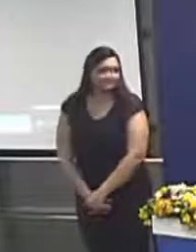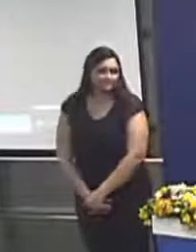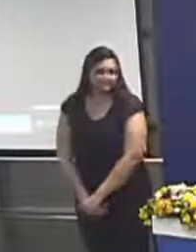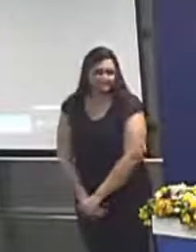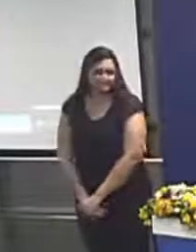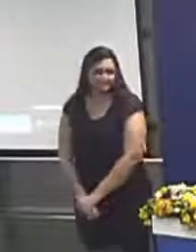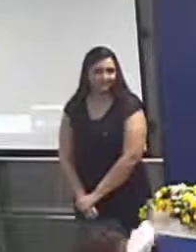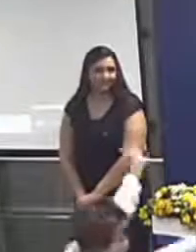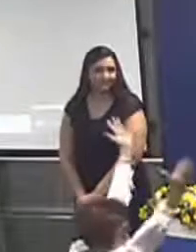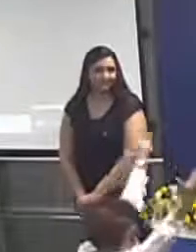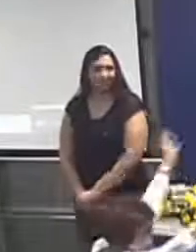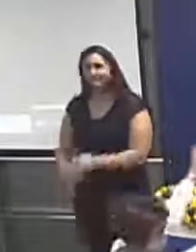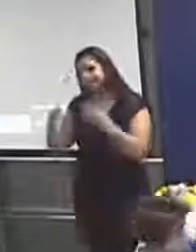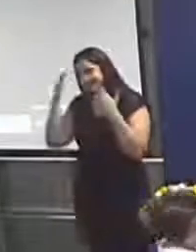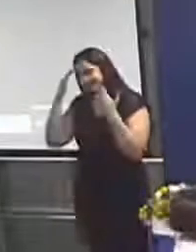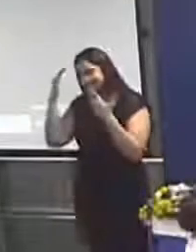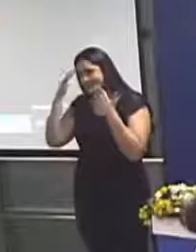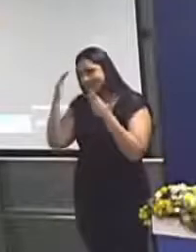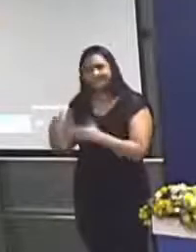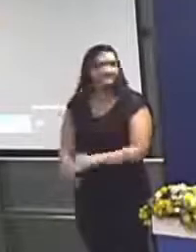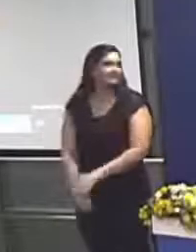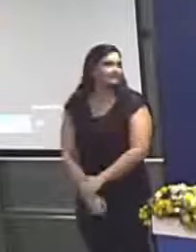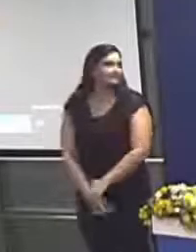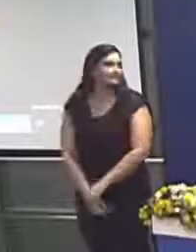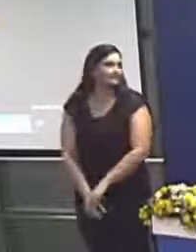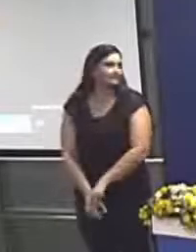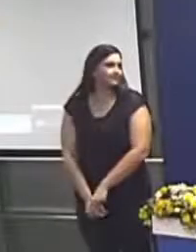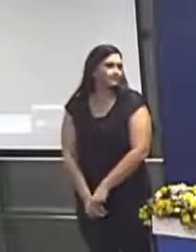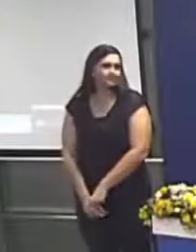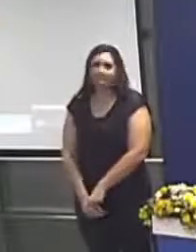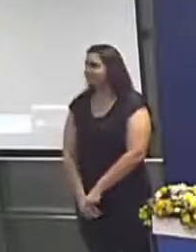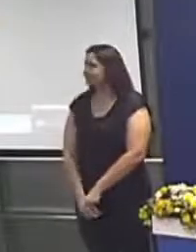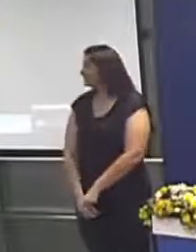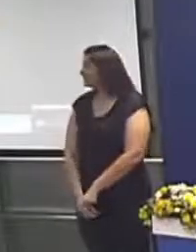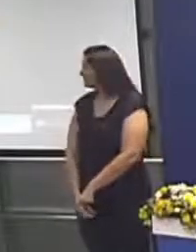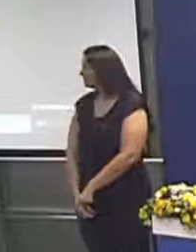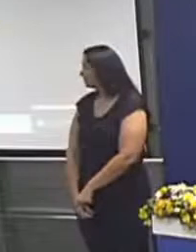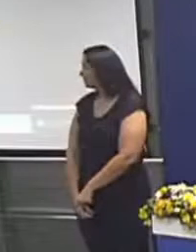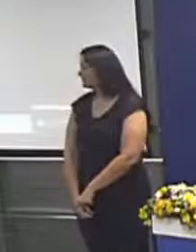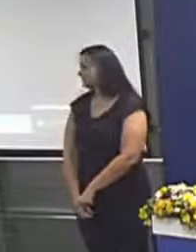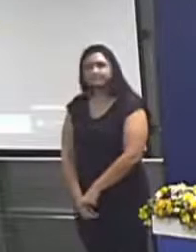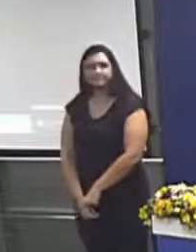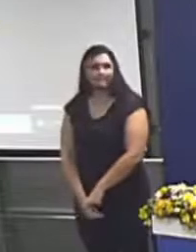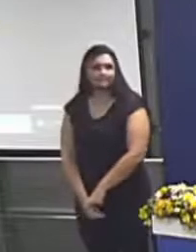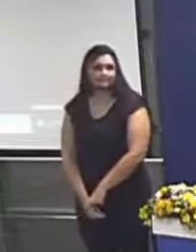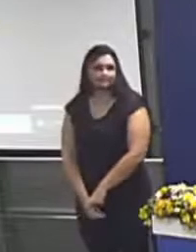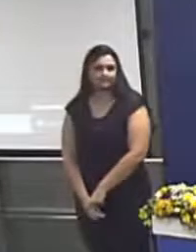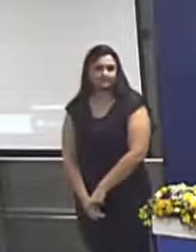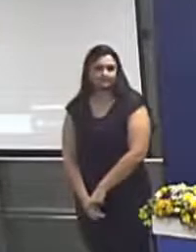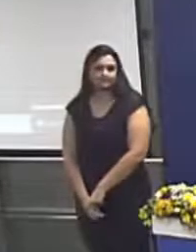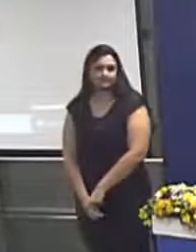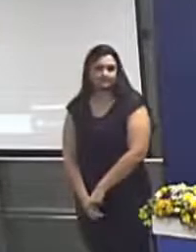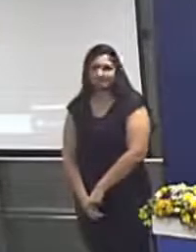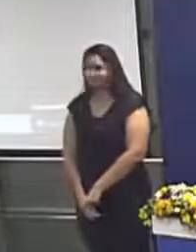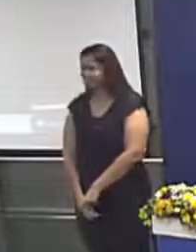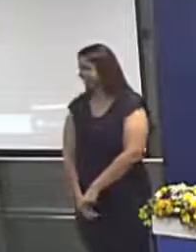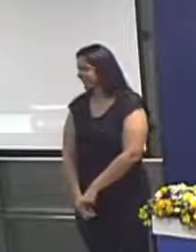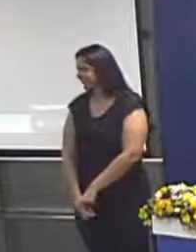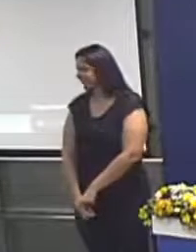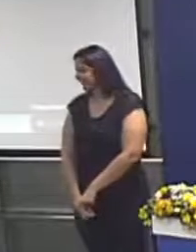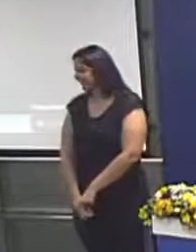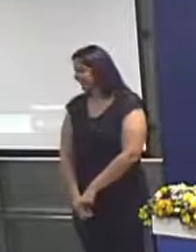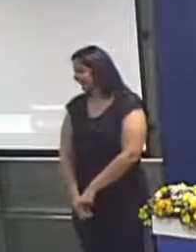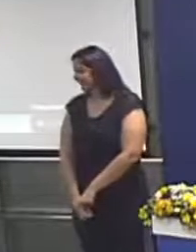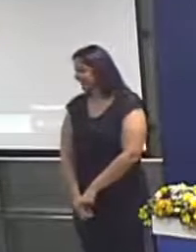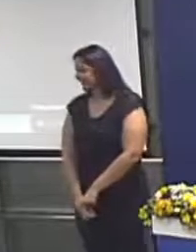E ele era um cara, gente boa com todo mundo gostava muito dele, ele tinha muitos amigos. Muito obrigado. Ele nos